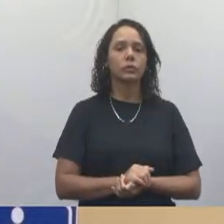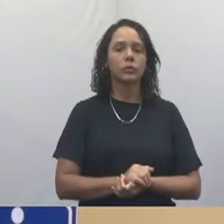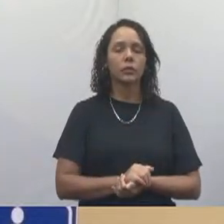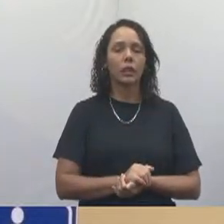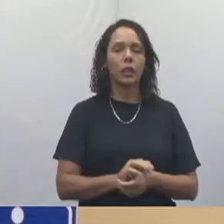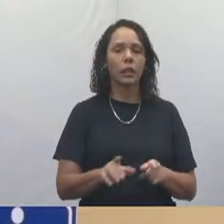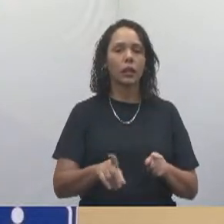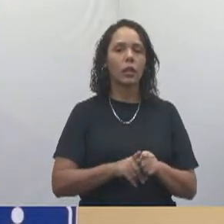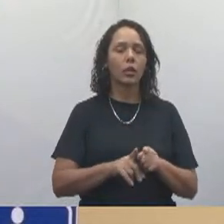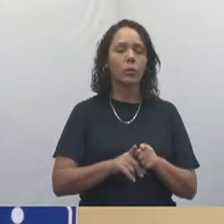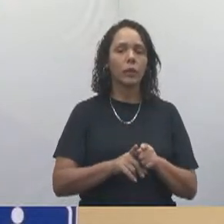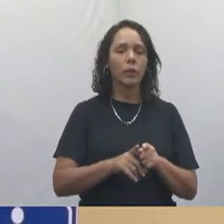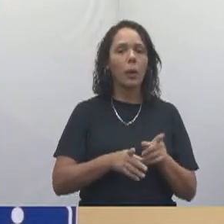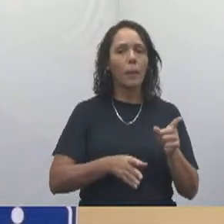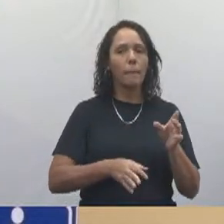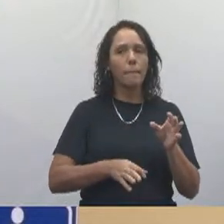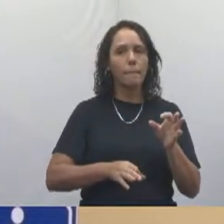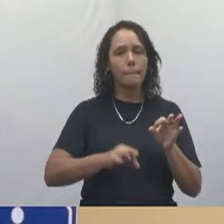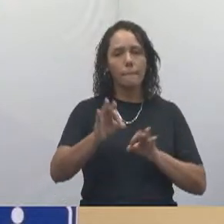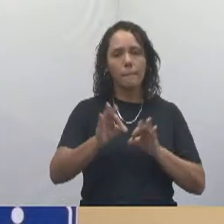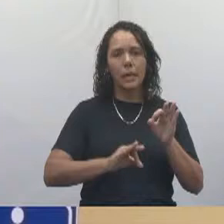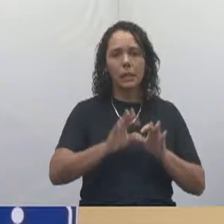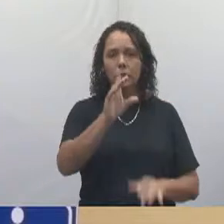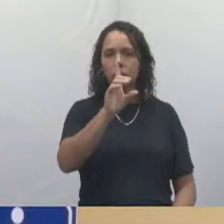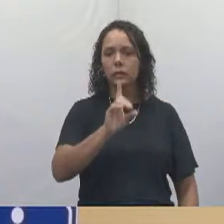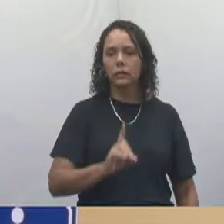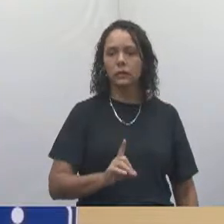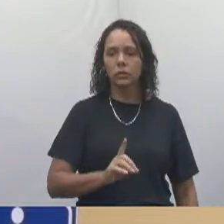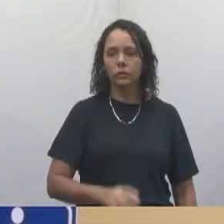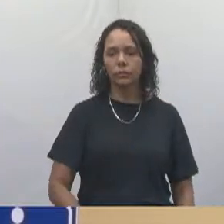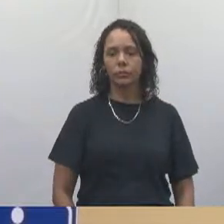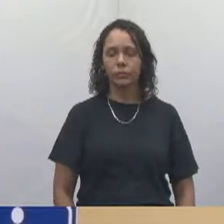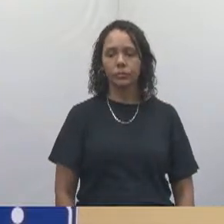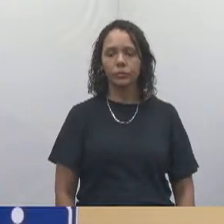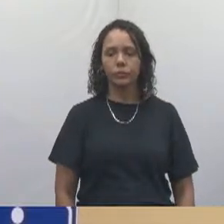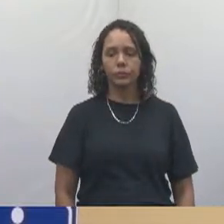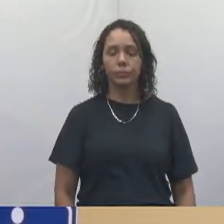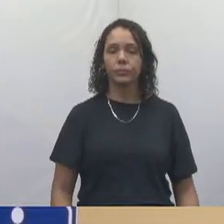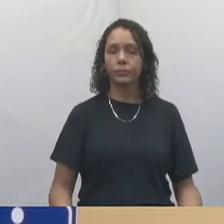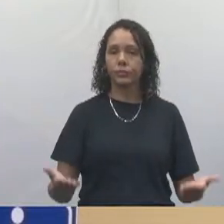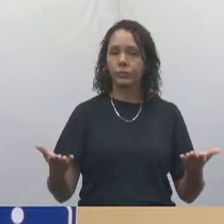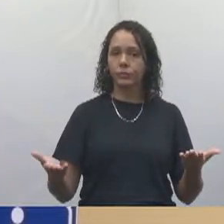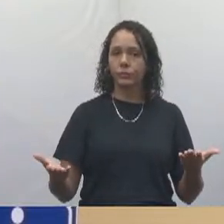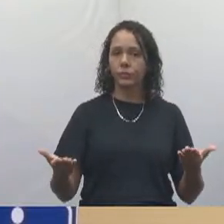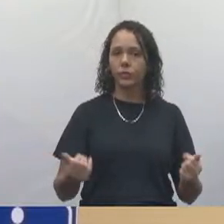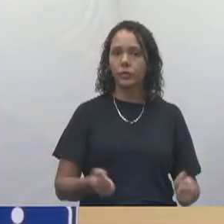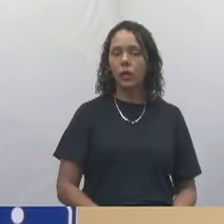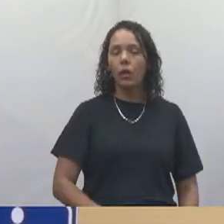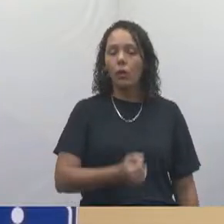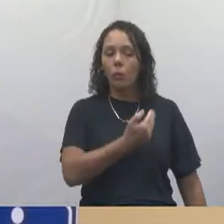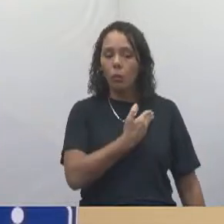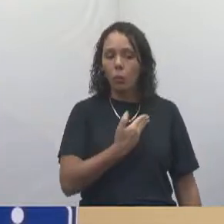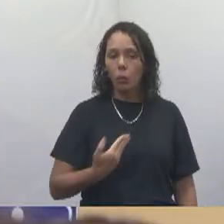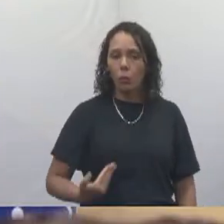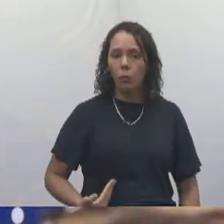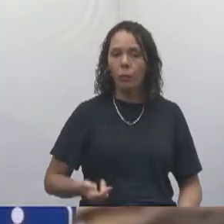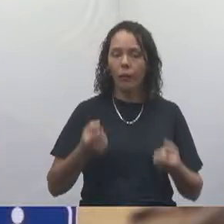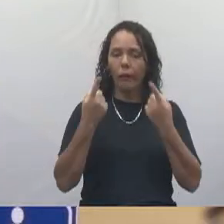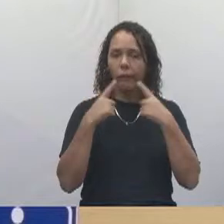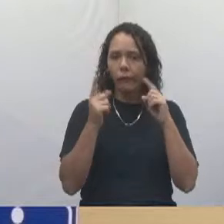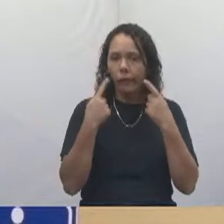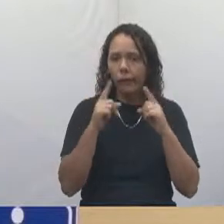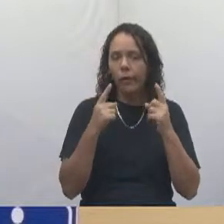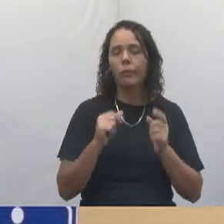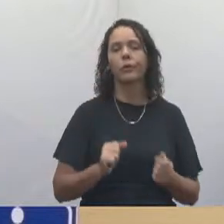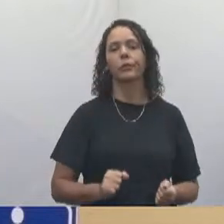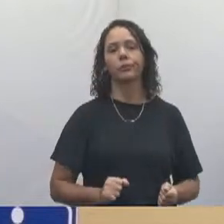plano diretor. Ora, um governo que criticou o plano